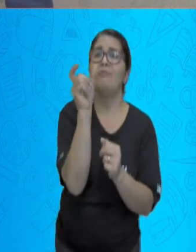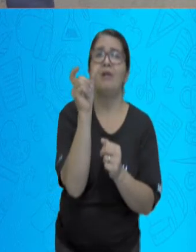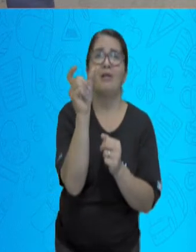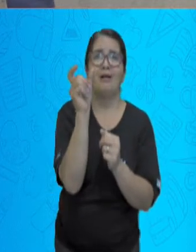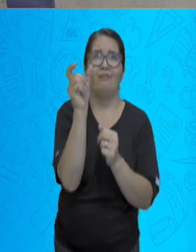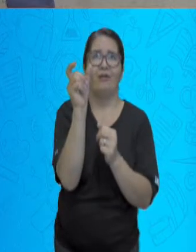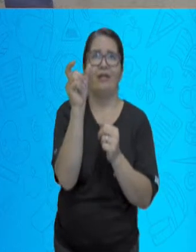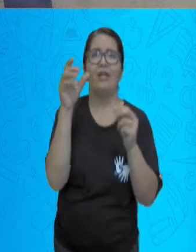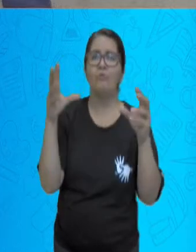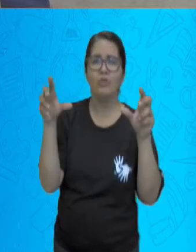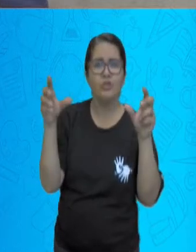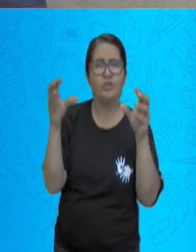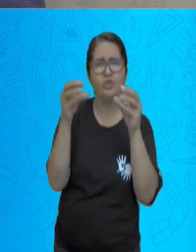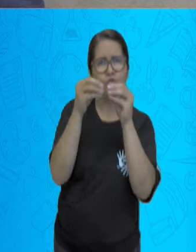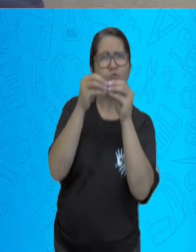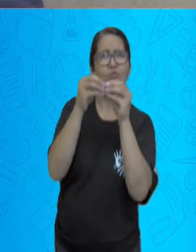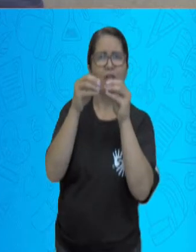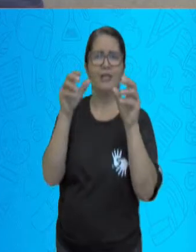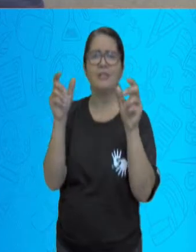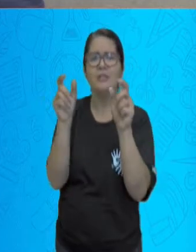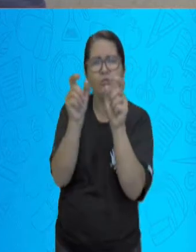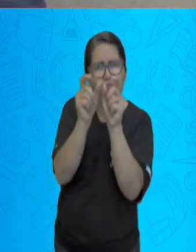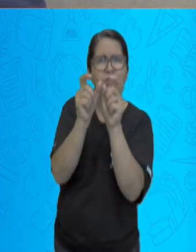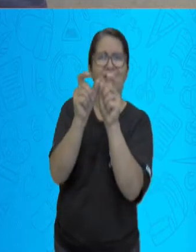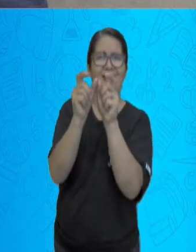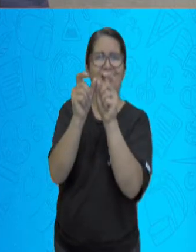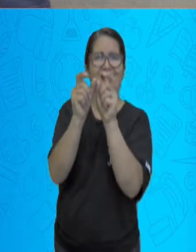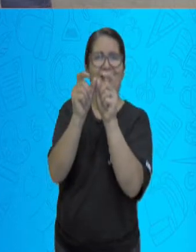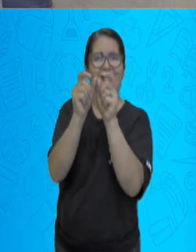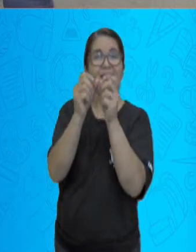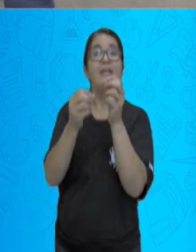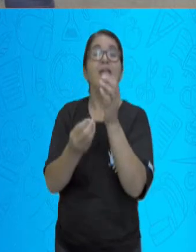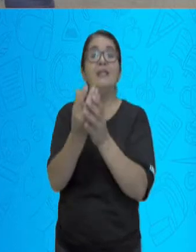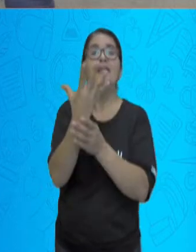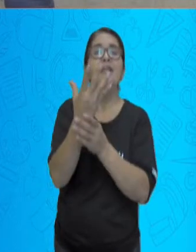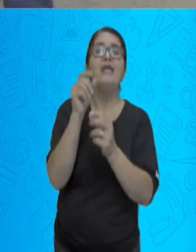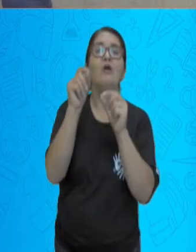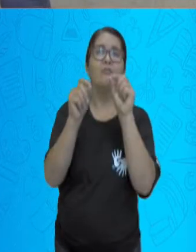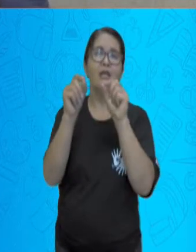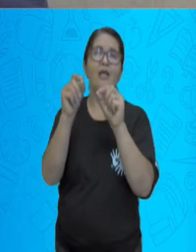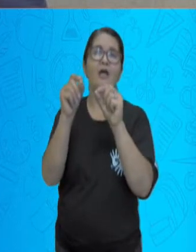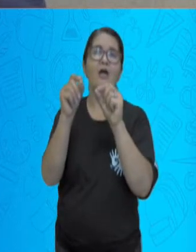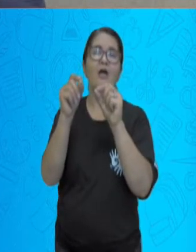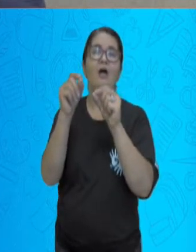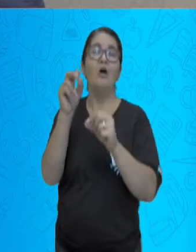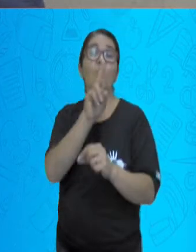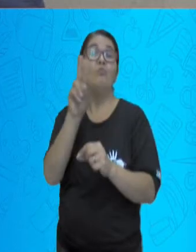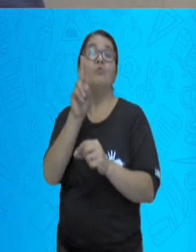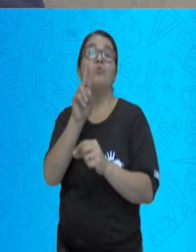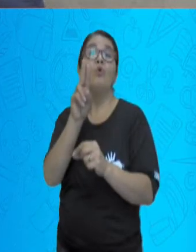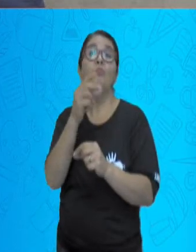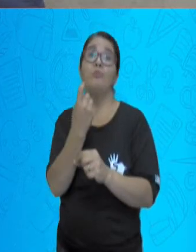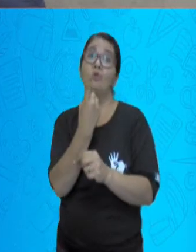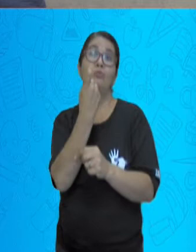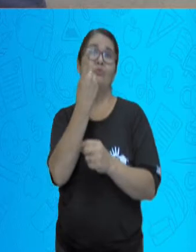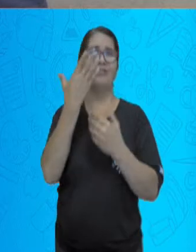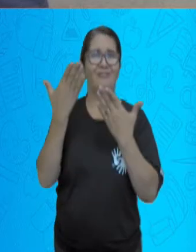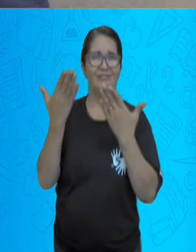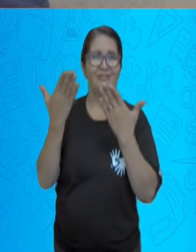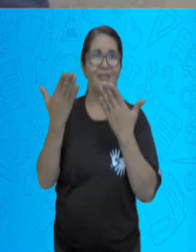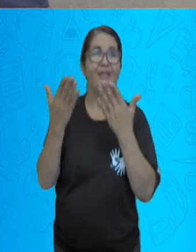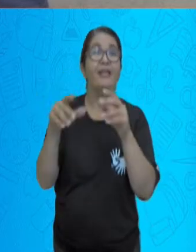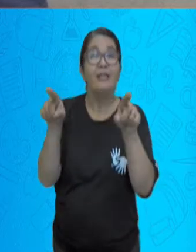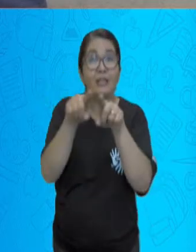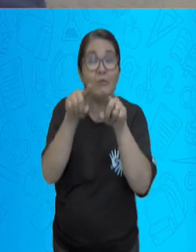substantivo composto, é aquele que vai apresentar mais de um radical em sua forma. E é